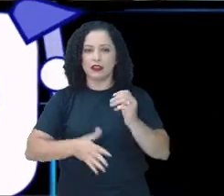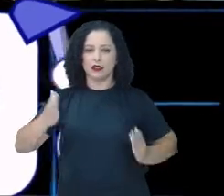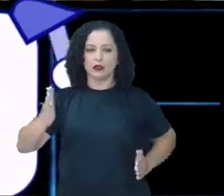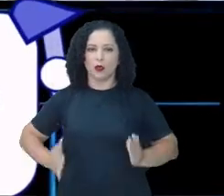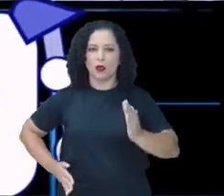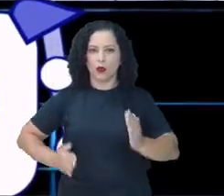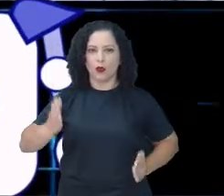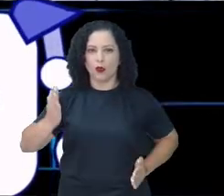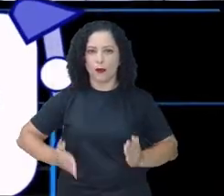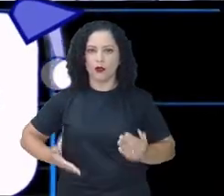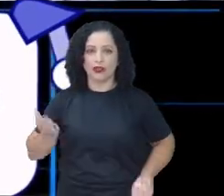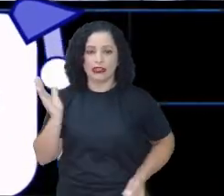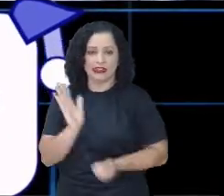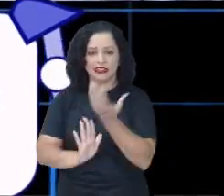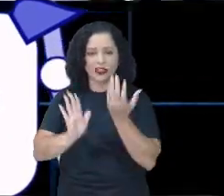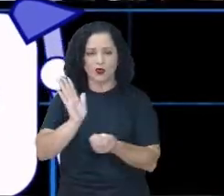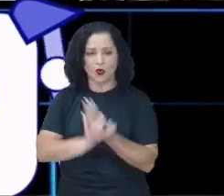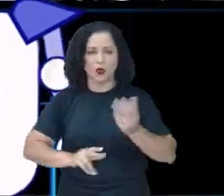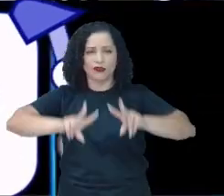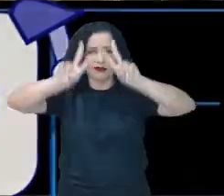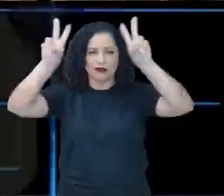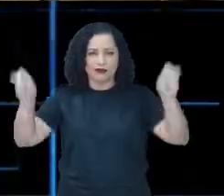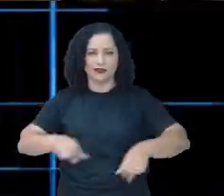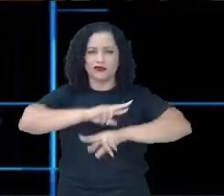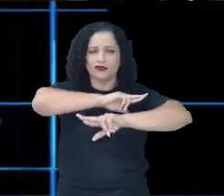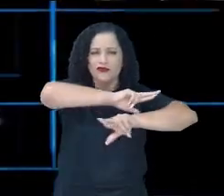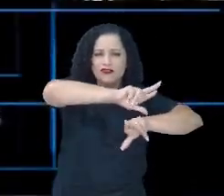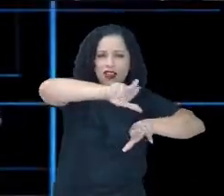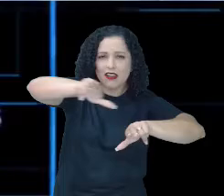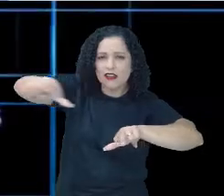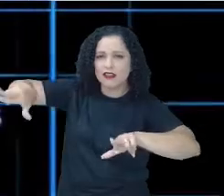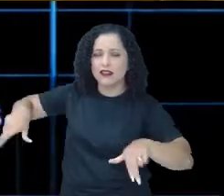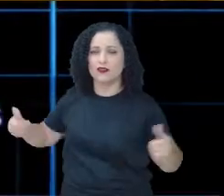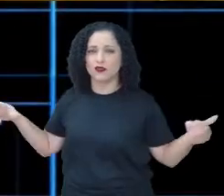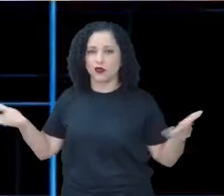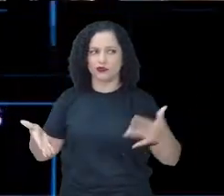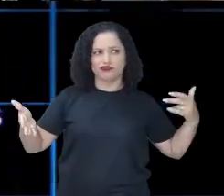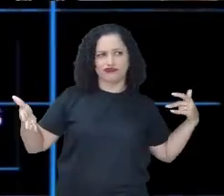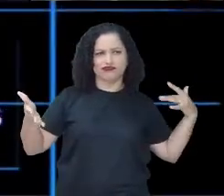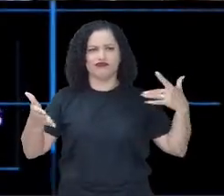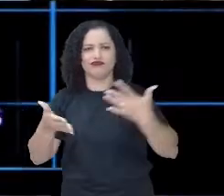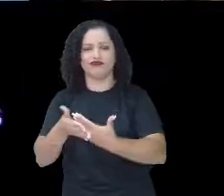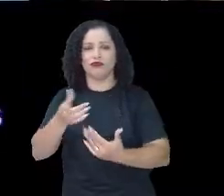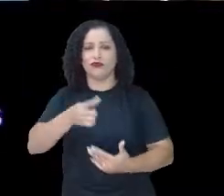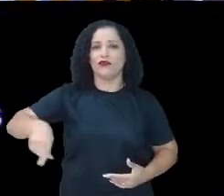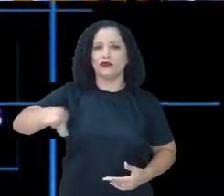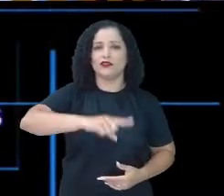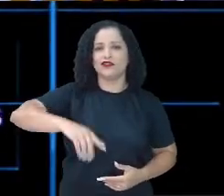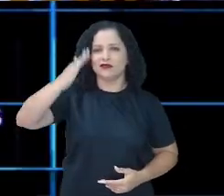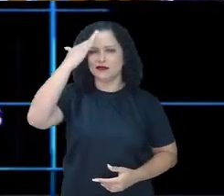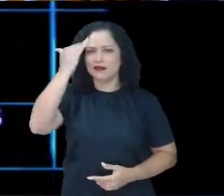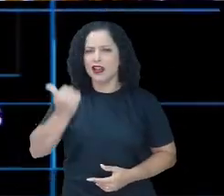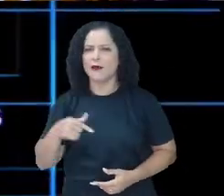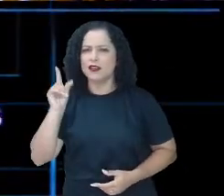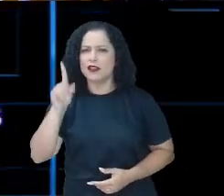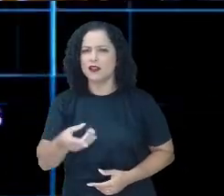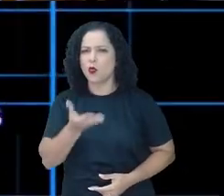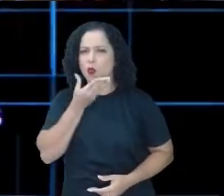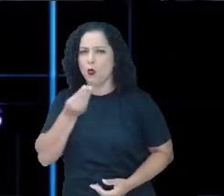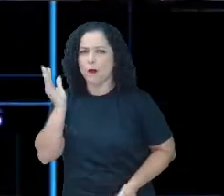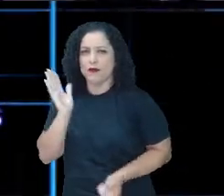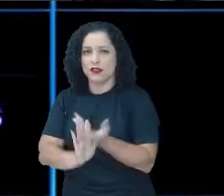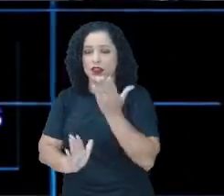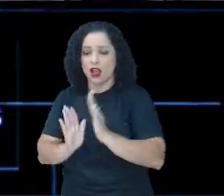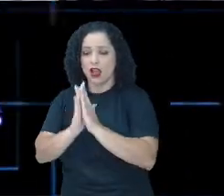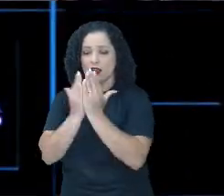criou princípios e temas que são discutidos até hoje. Só para vocês terem uma ideia, ele é autor de livros como Robbie,